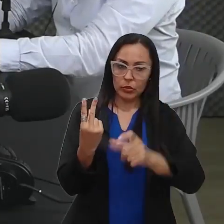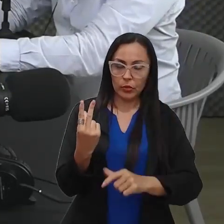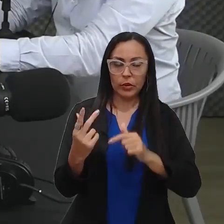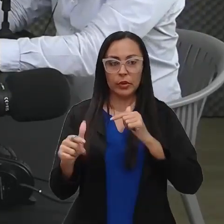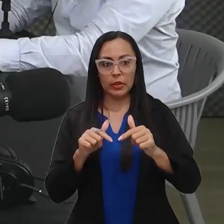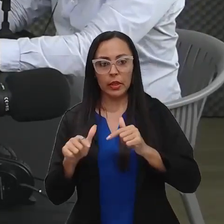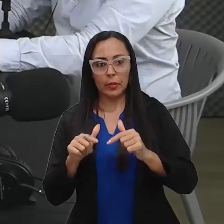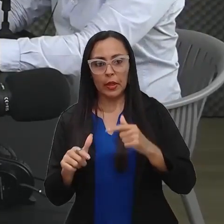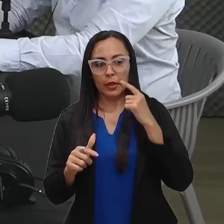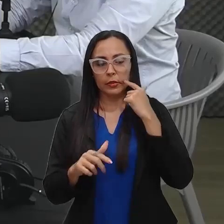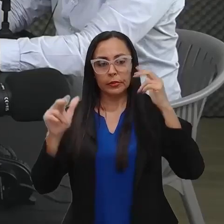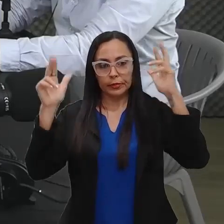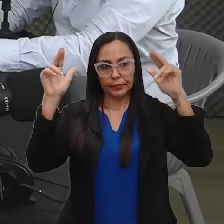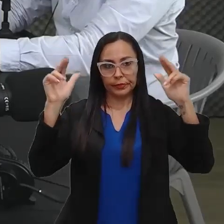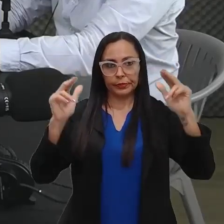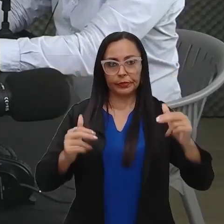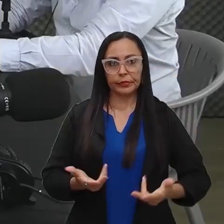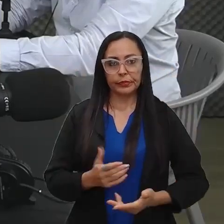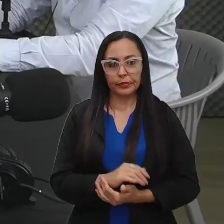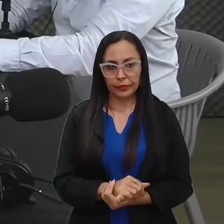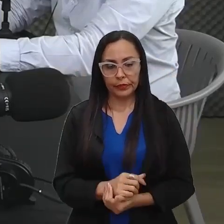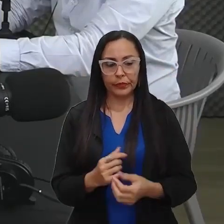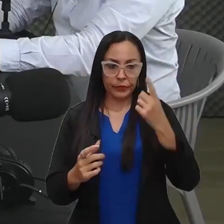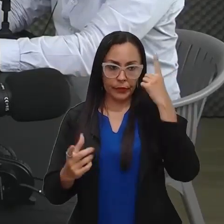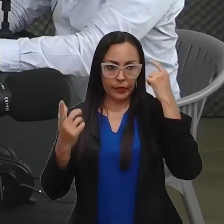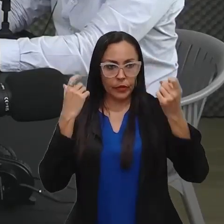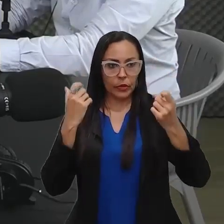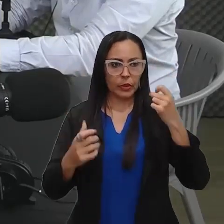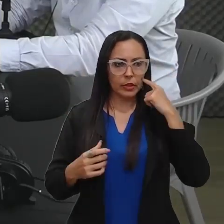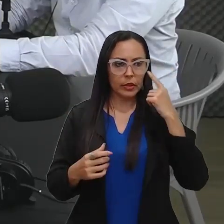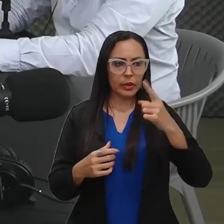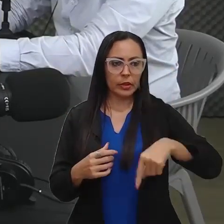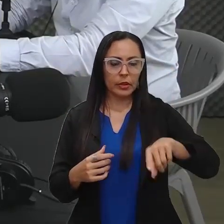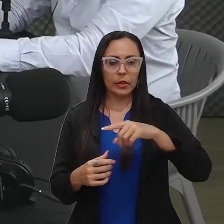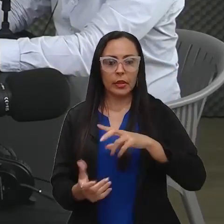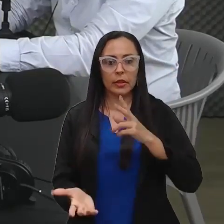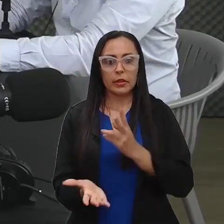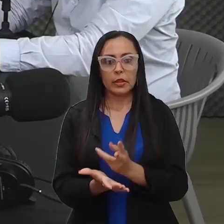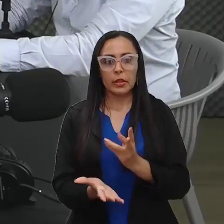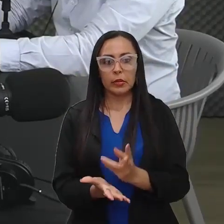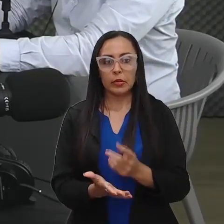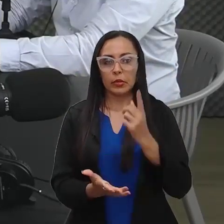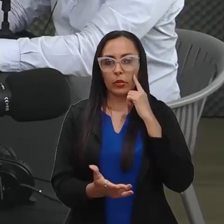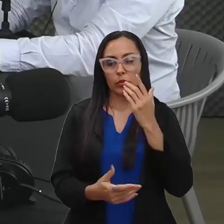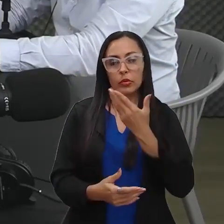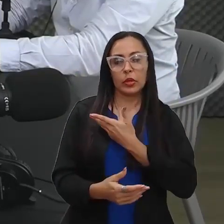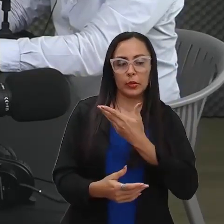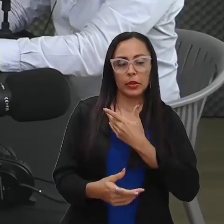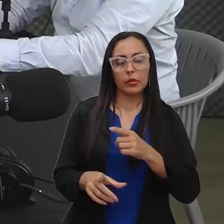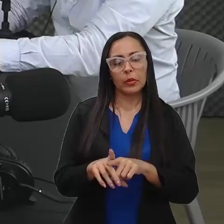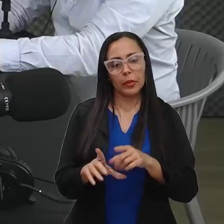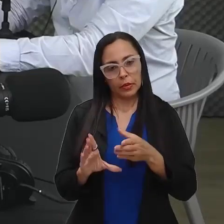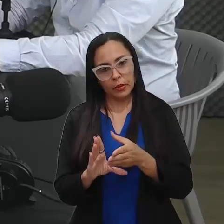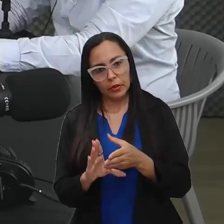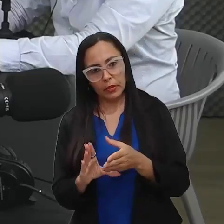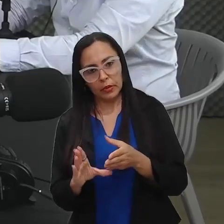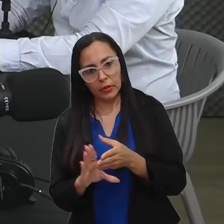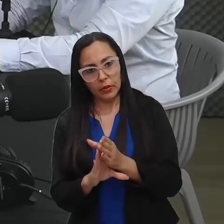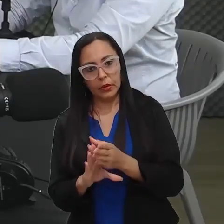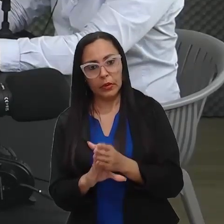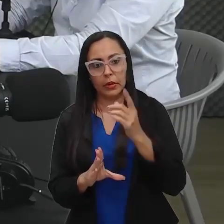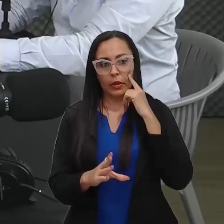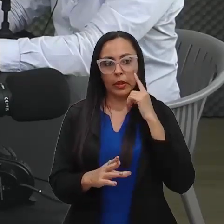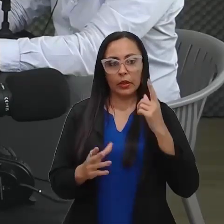trabalham com esse tema, né? Da violência sexual. Então está sempre, né, outros colegas também orientam. E a gente tem um programa